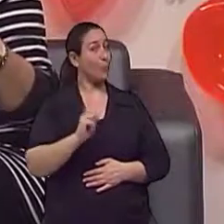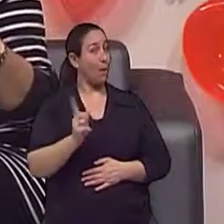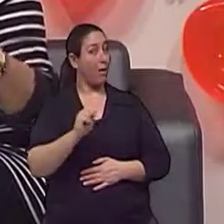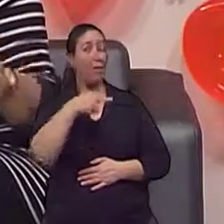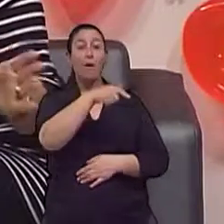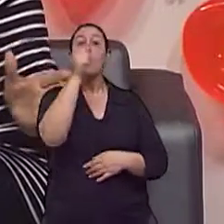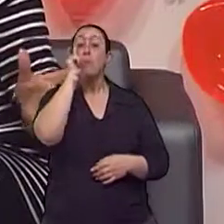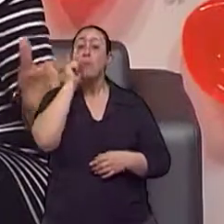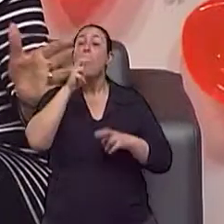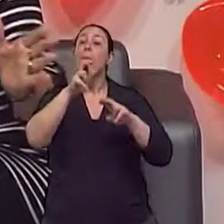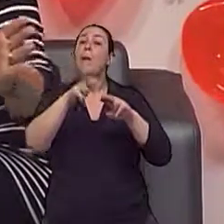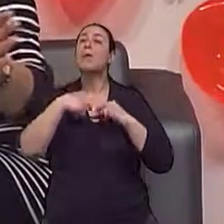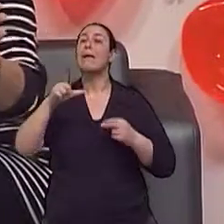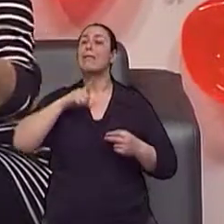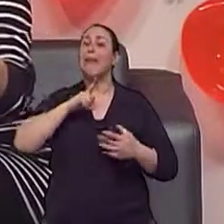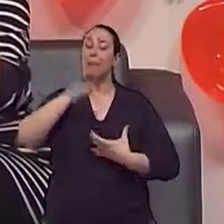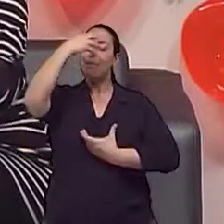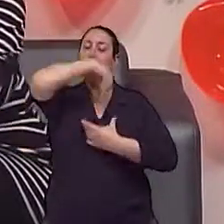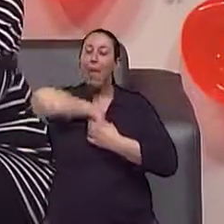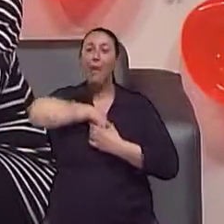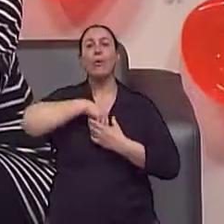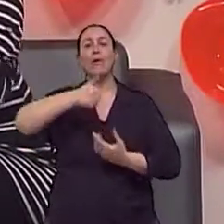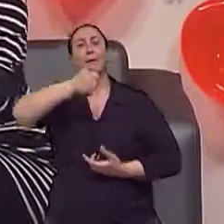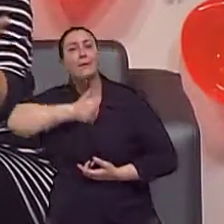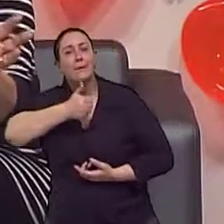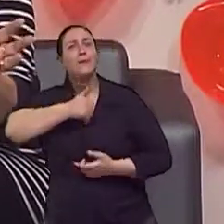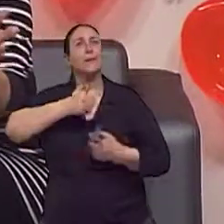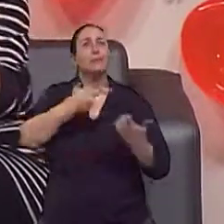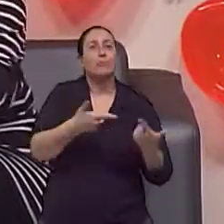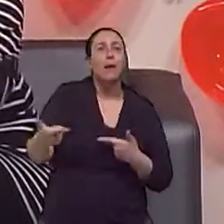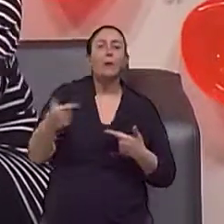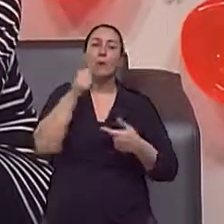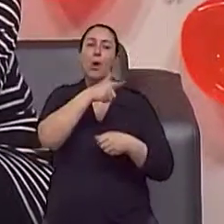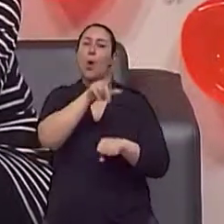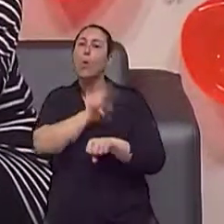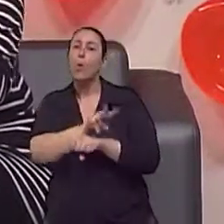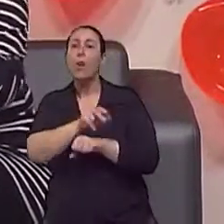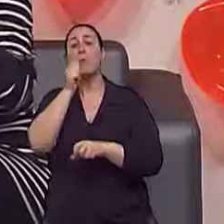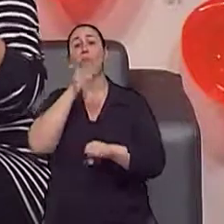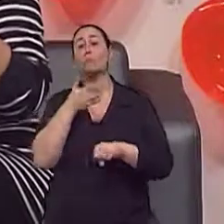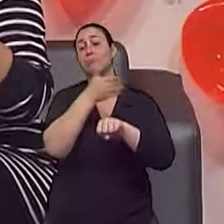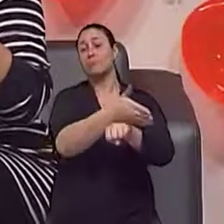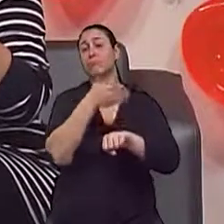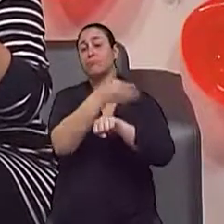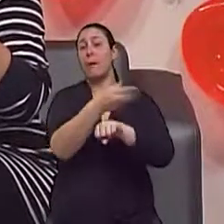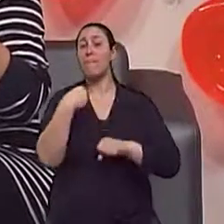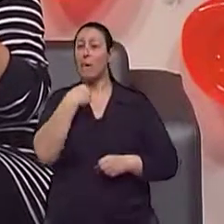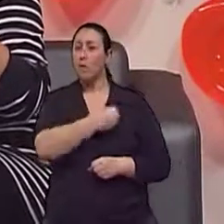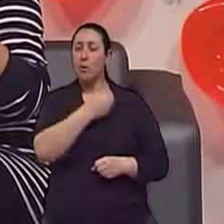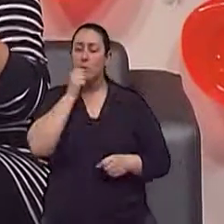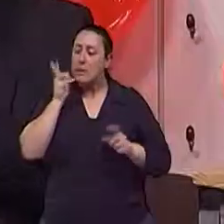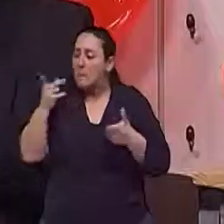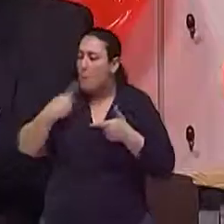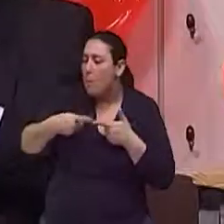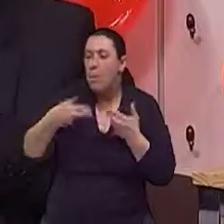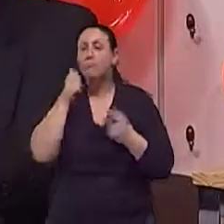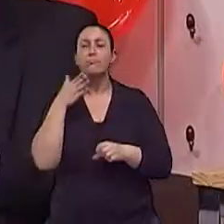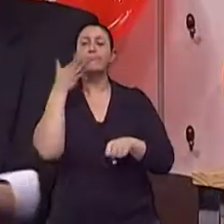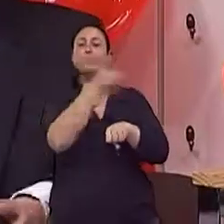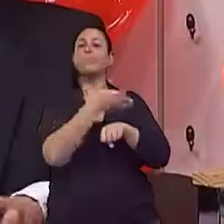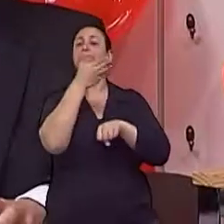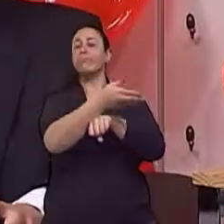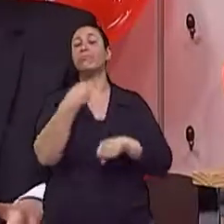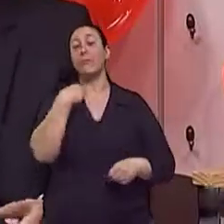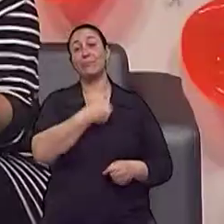é porque tem toda uma história de prevenção e de maior cuidado com a saúde que nós confere Doutor que